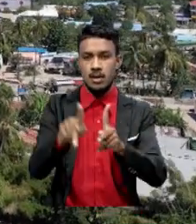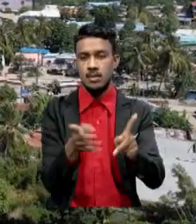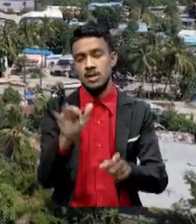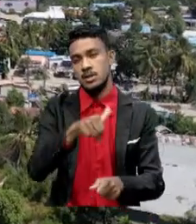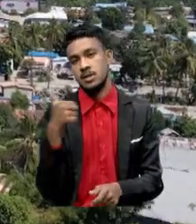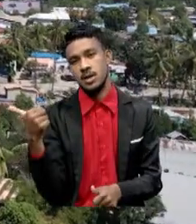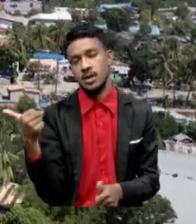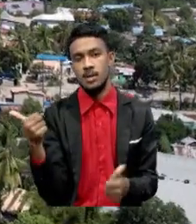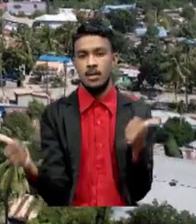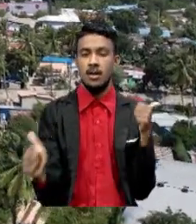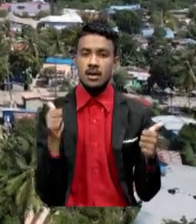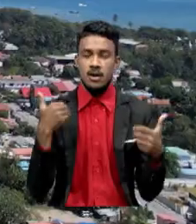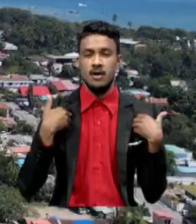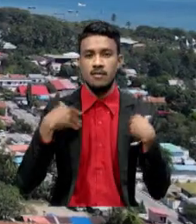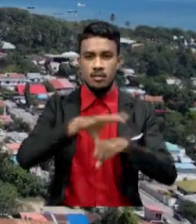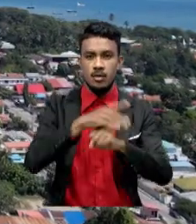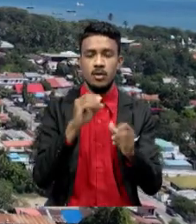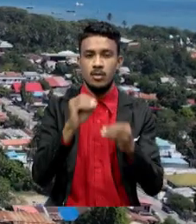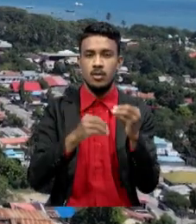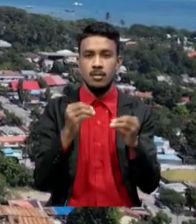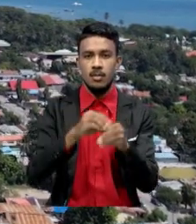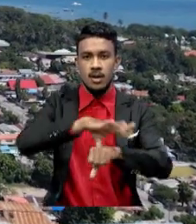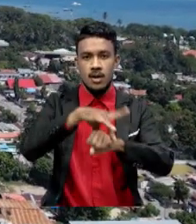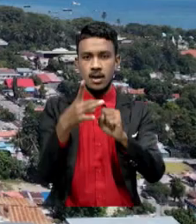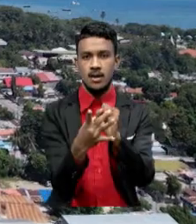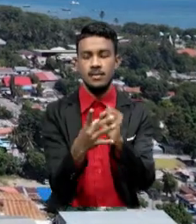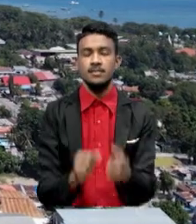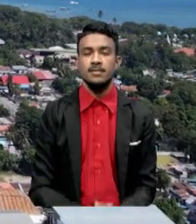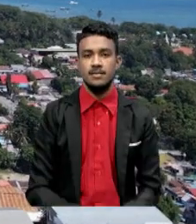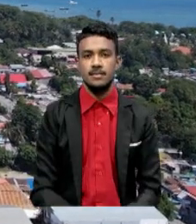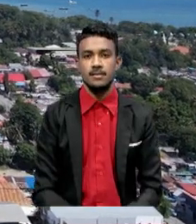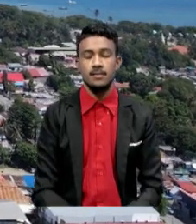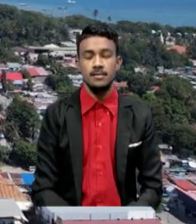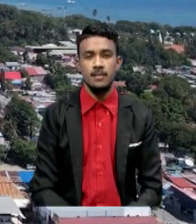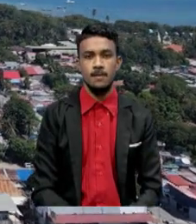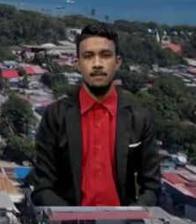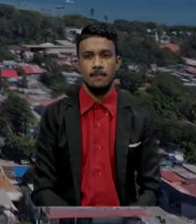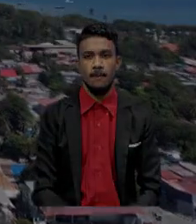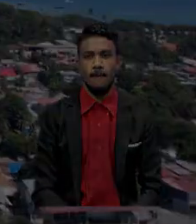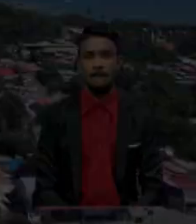iha problema kona barai. Fatima Pereira, Antônio Correia, Gemen.